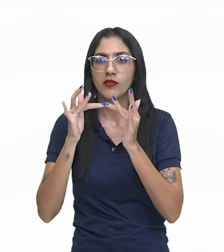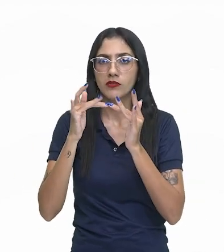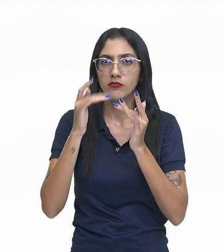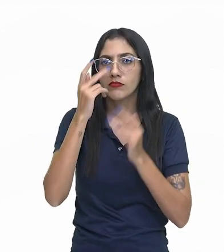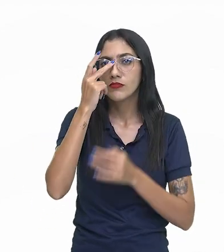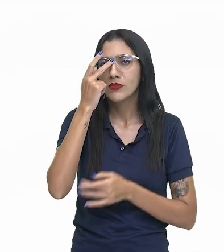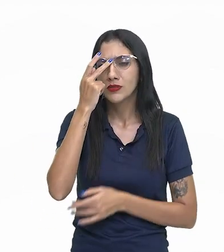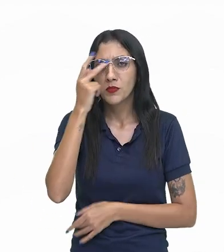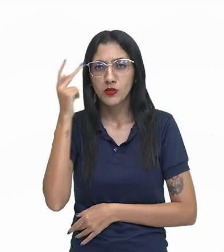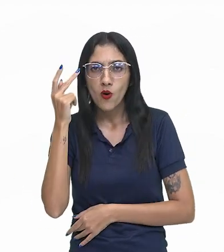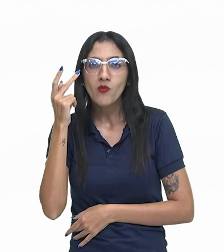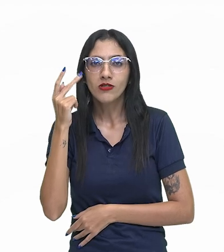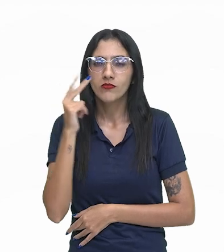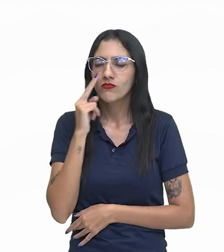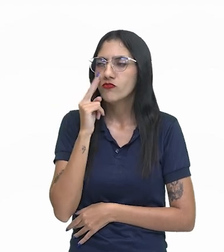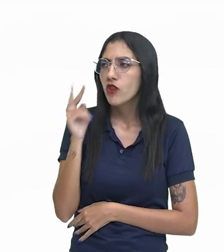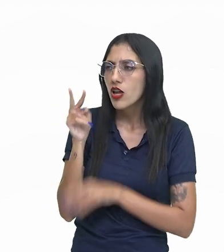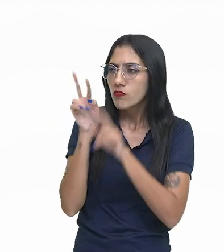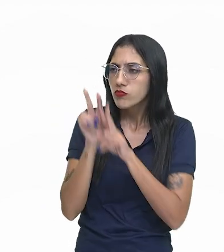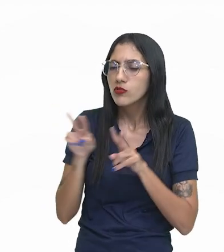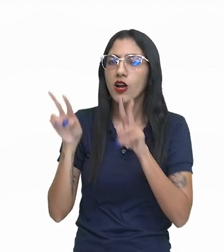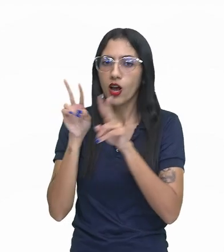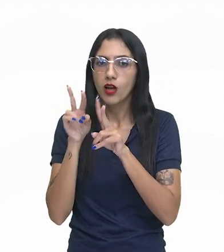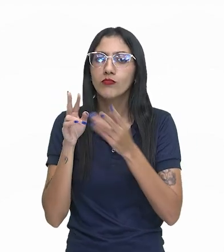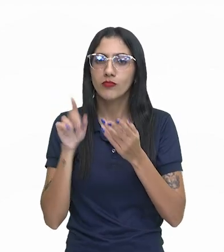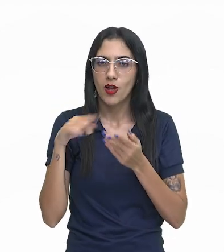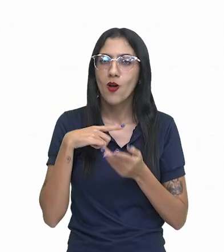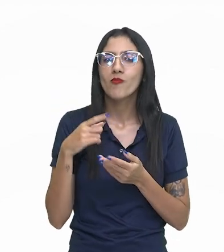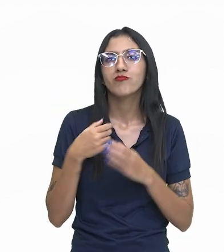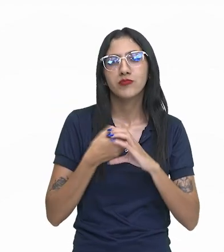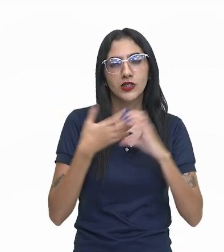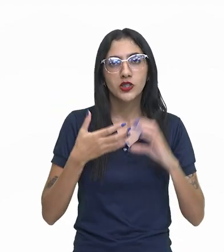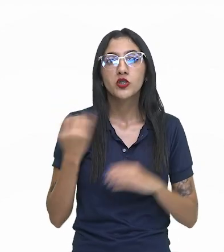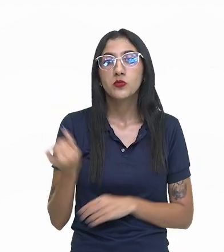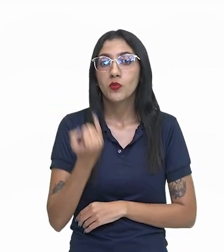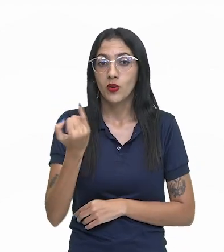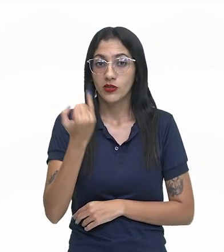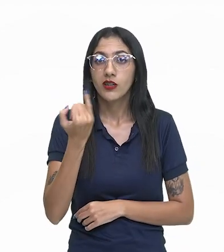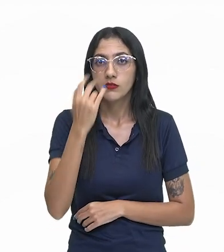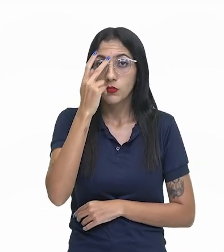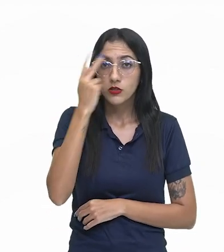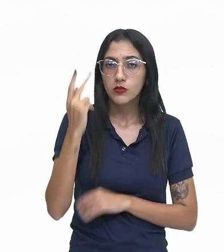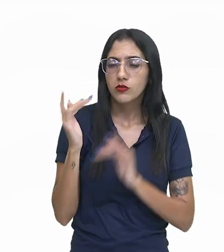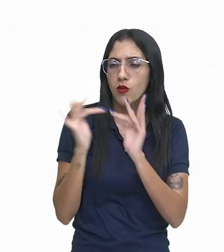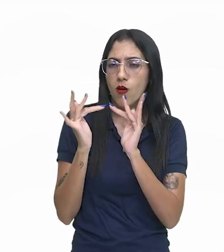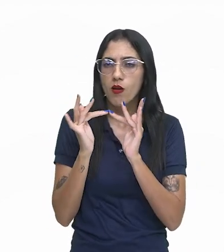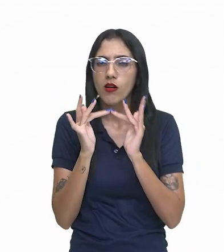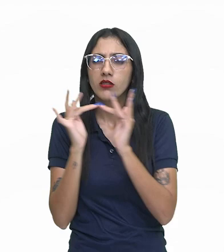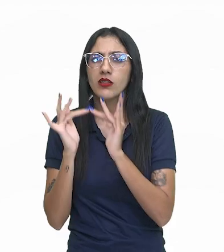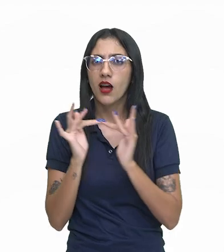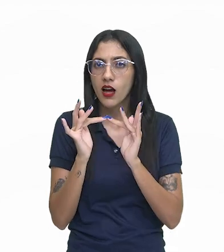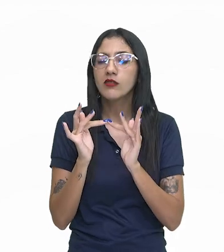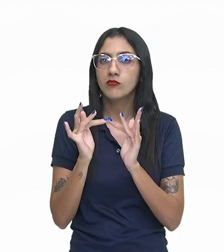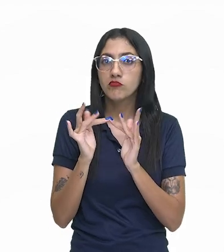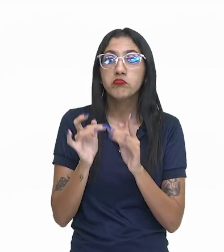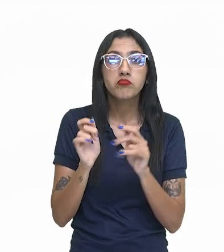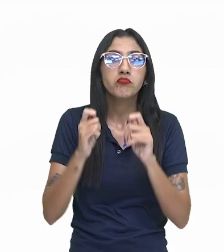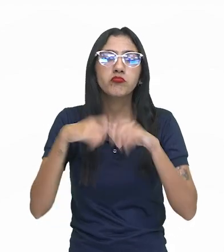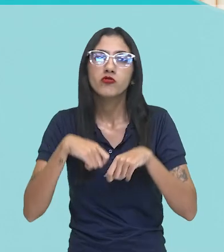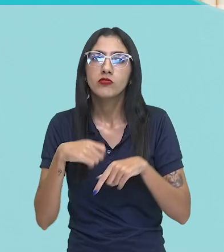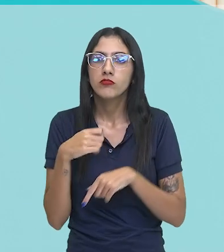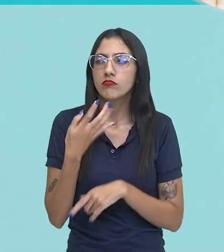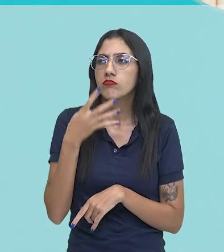público, né? Outra característica importantíssima da instalação, a interação do público. O público ele tem a possibilidade de